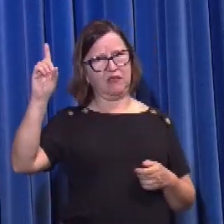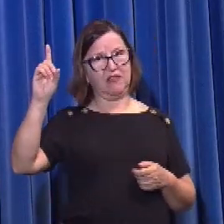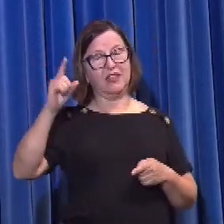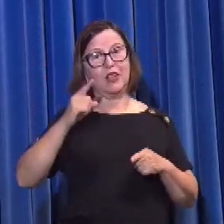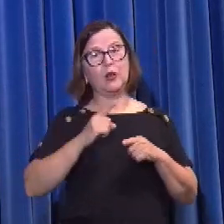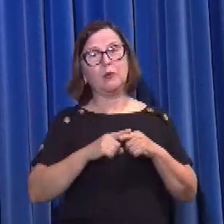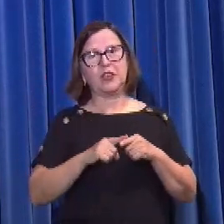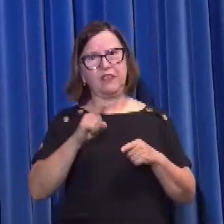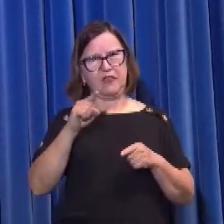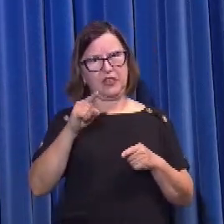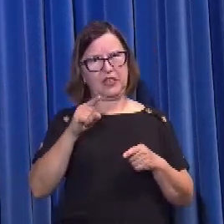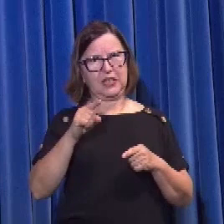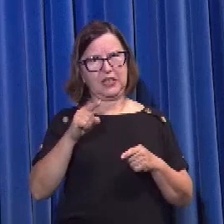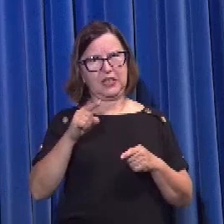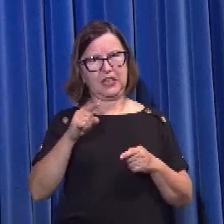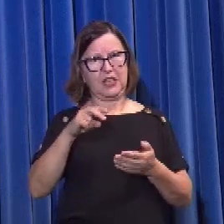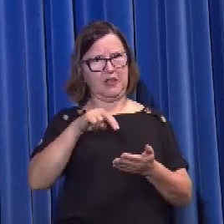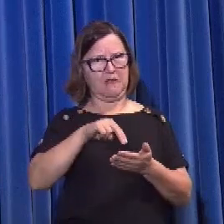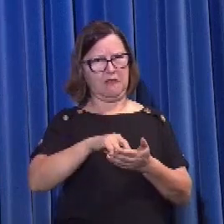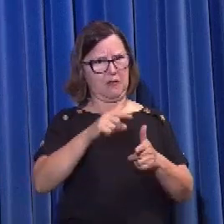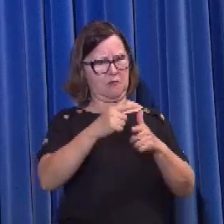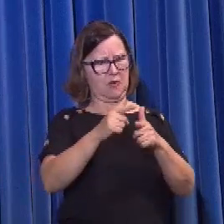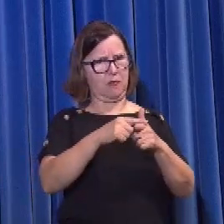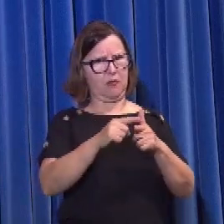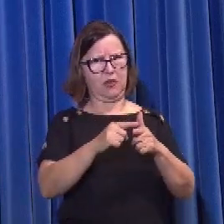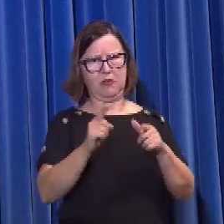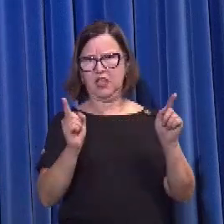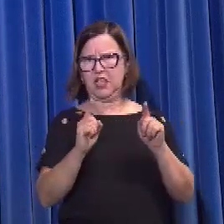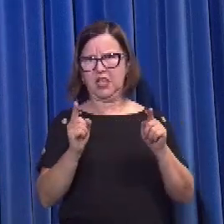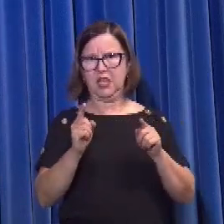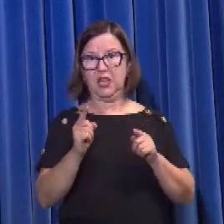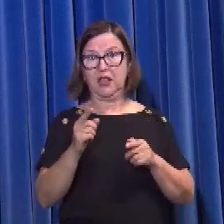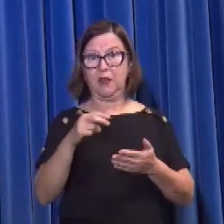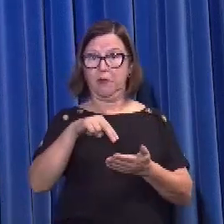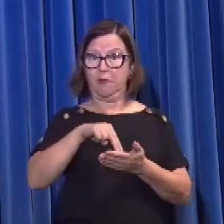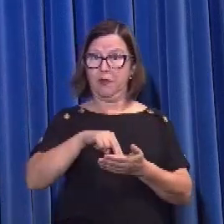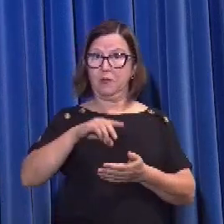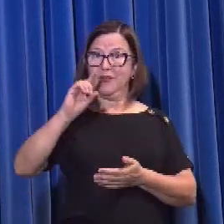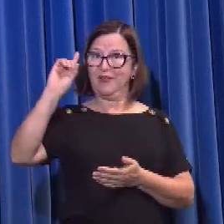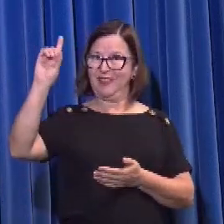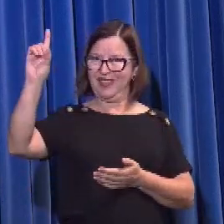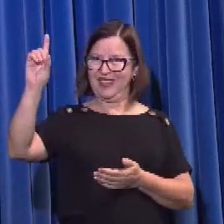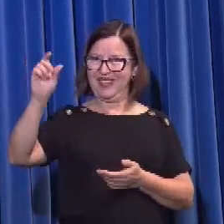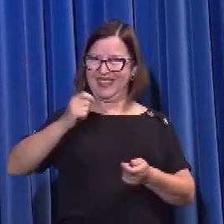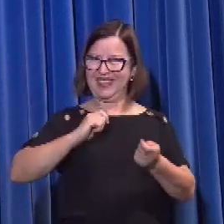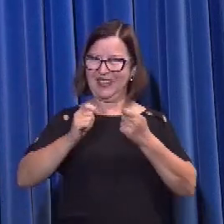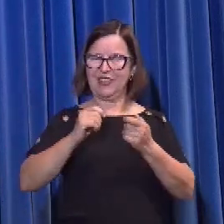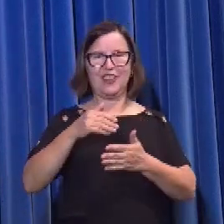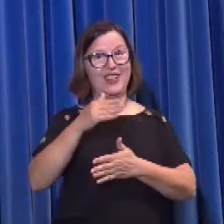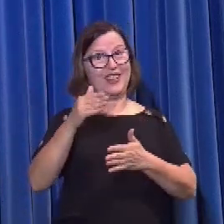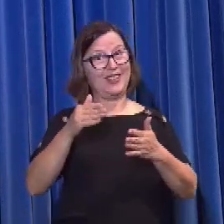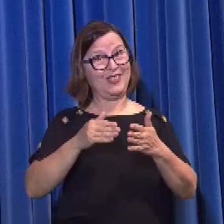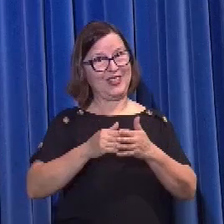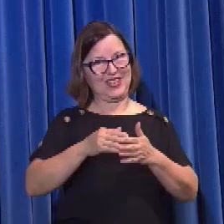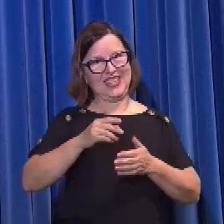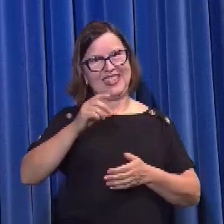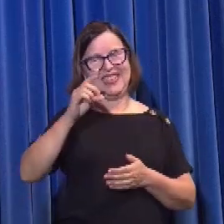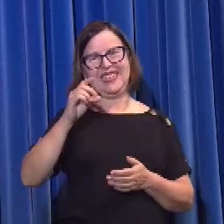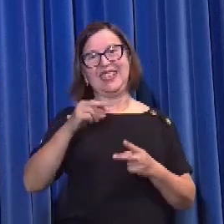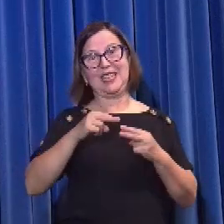nas circunstâncias e não no Deus que controla todas as coisas, inclusive as circunstâncias?